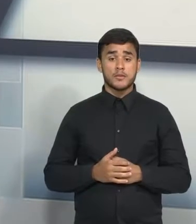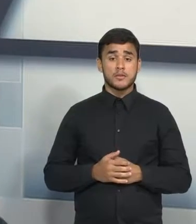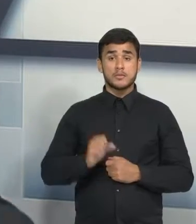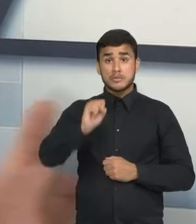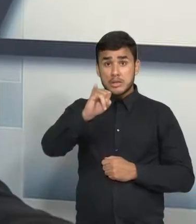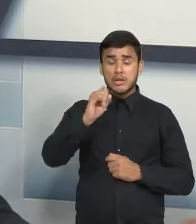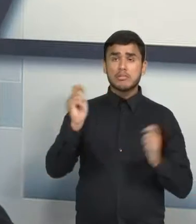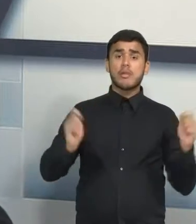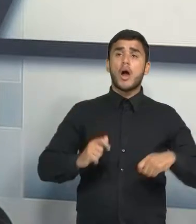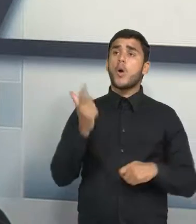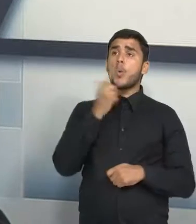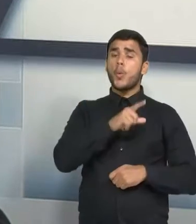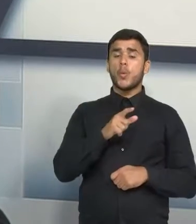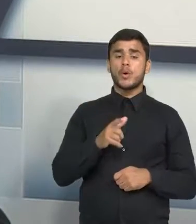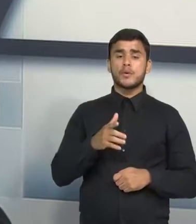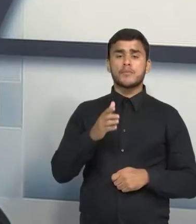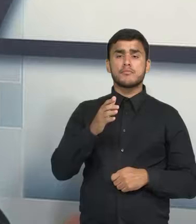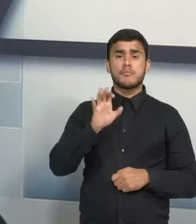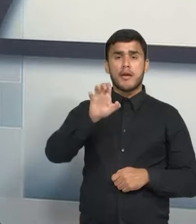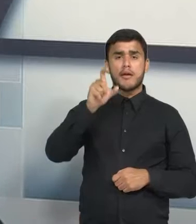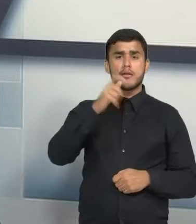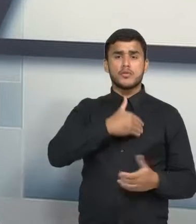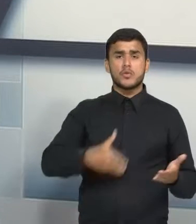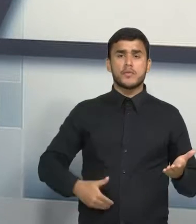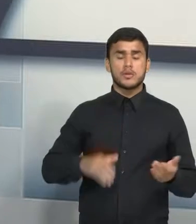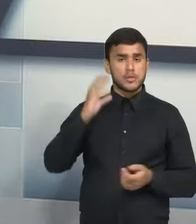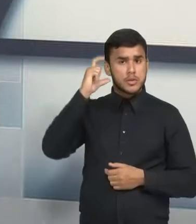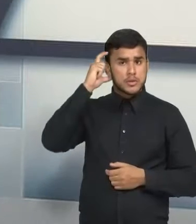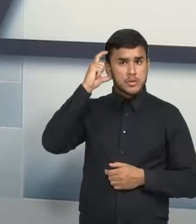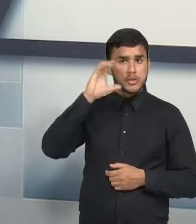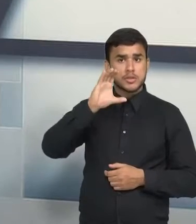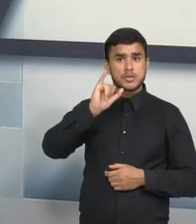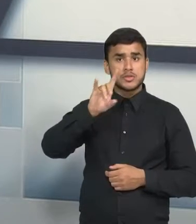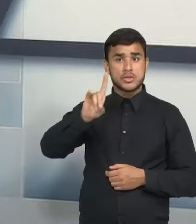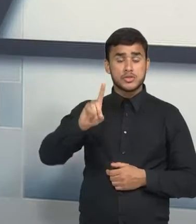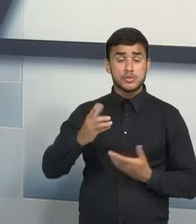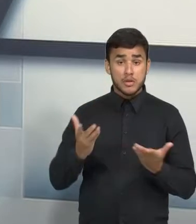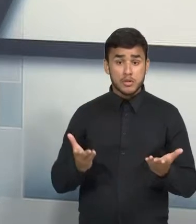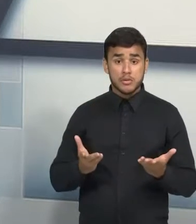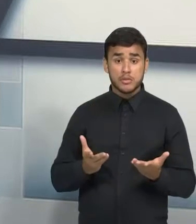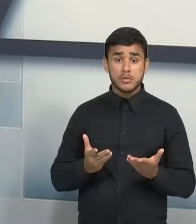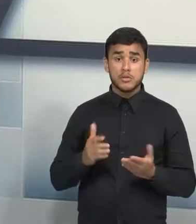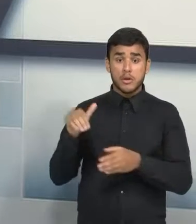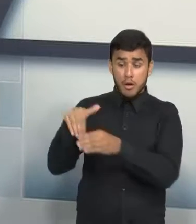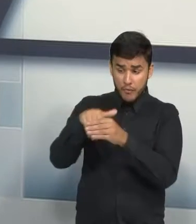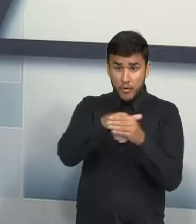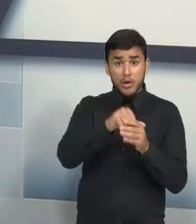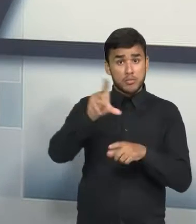suficiente. O ex-governador Cid Gomes foi eleito praticamente